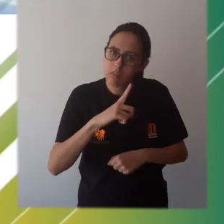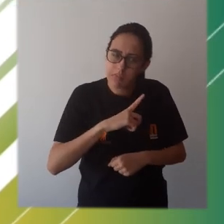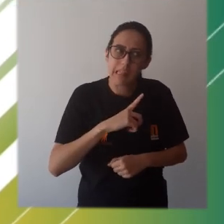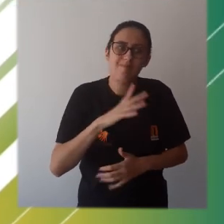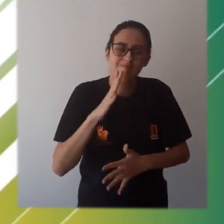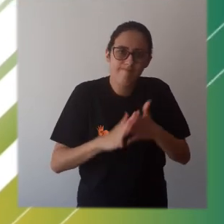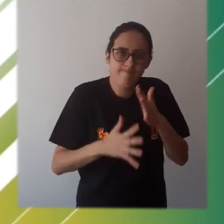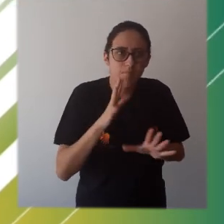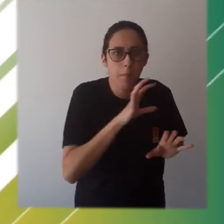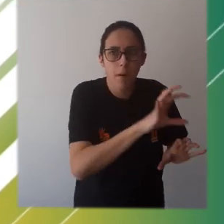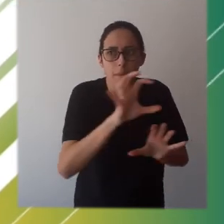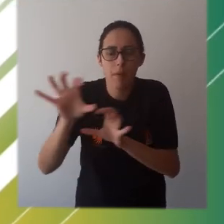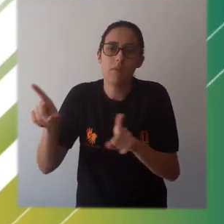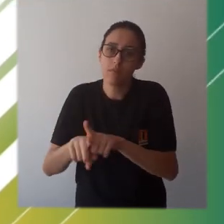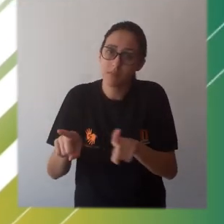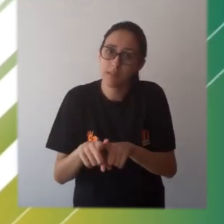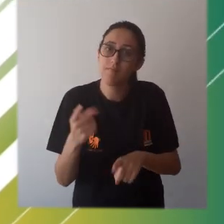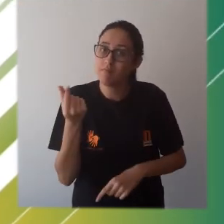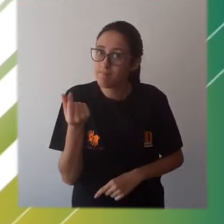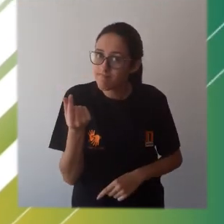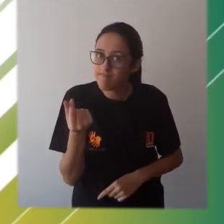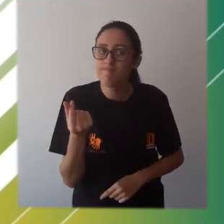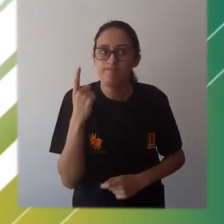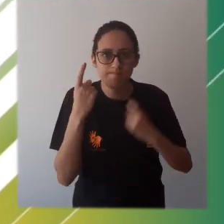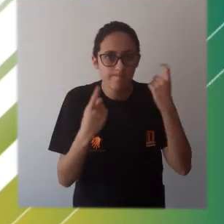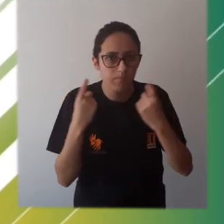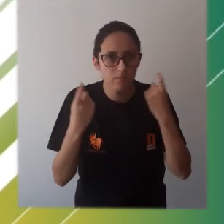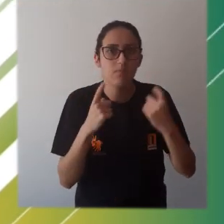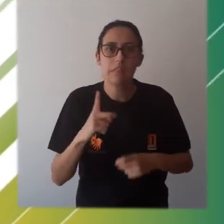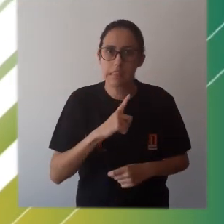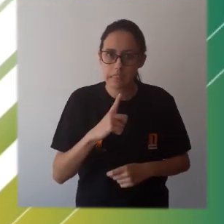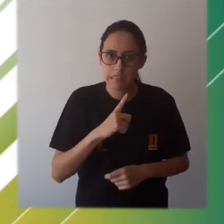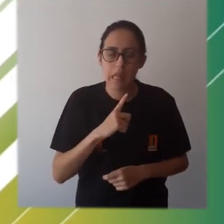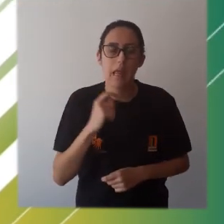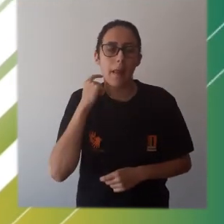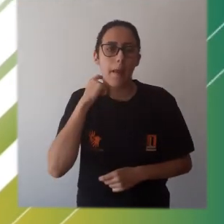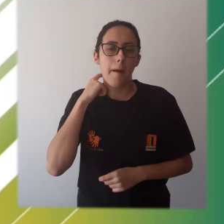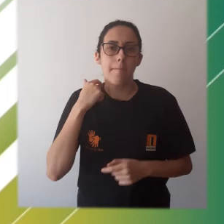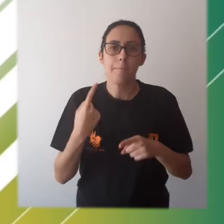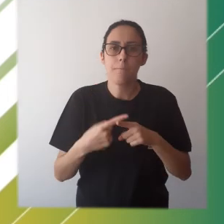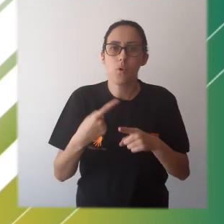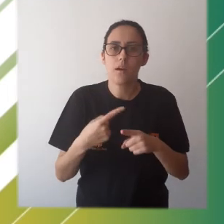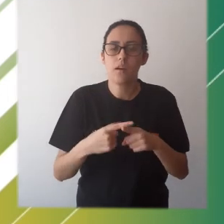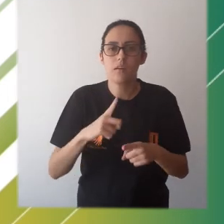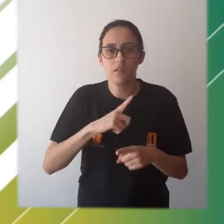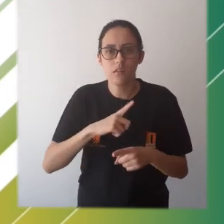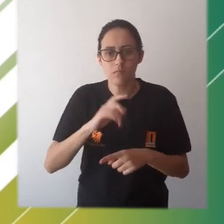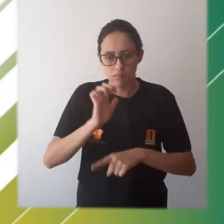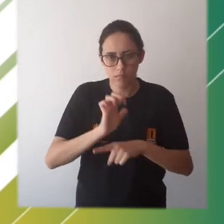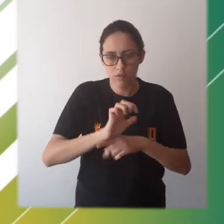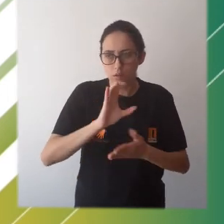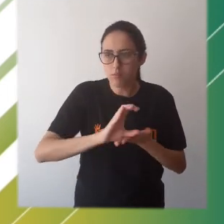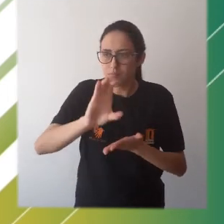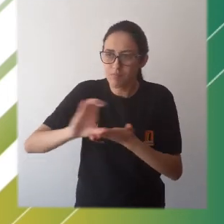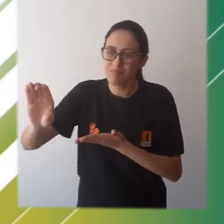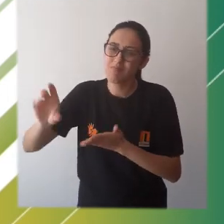grande, e aí é um impacto financeiro também, né, porque o contingenciamento para que fosse destinado os recursos